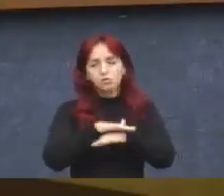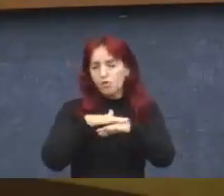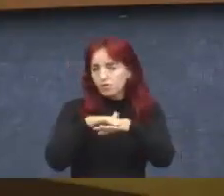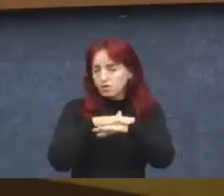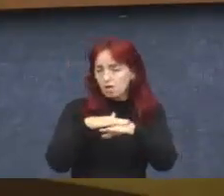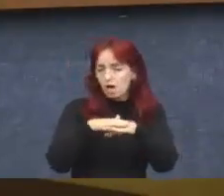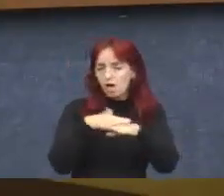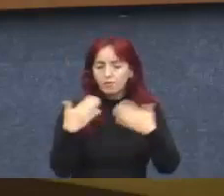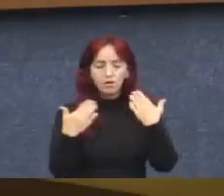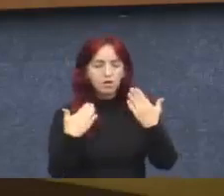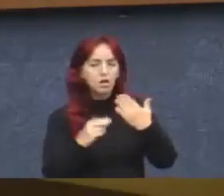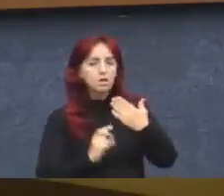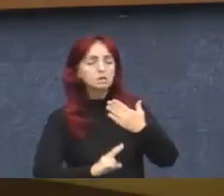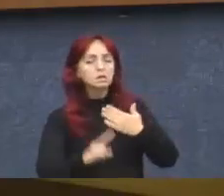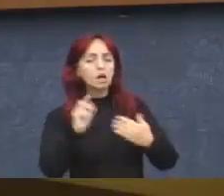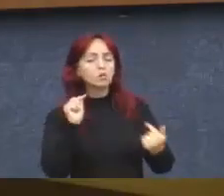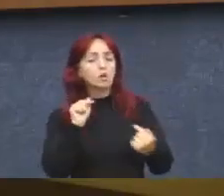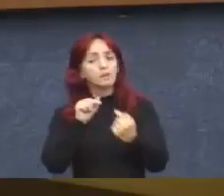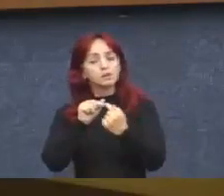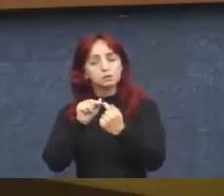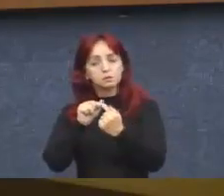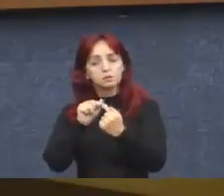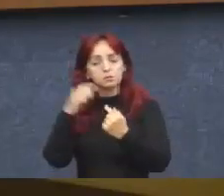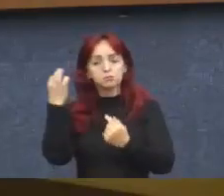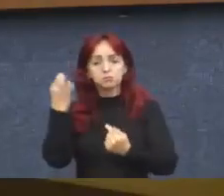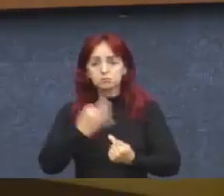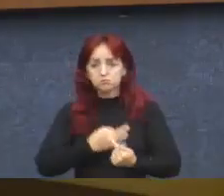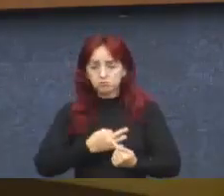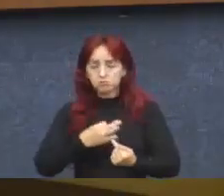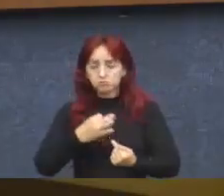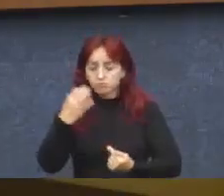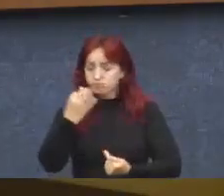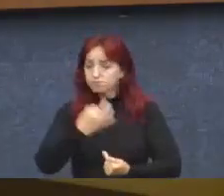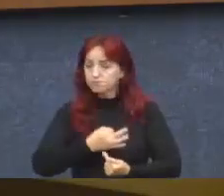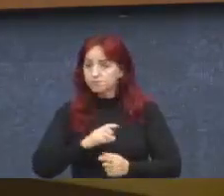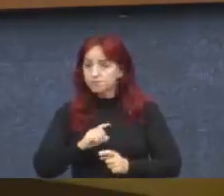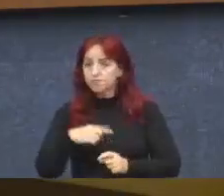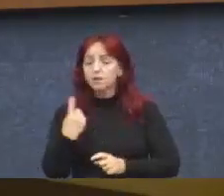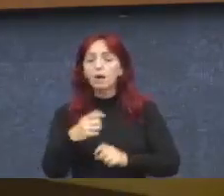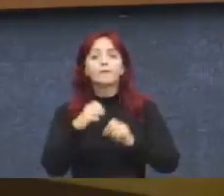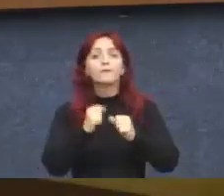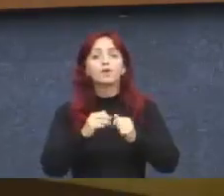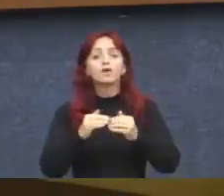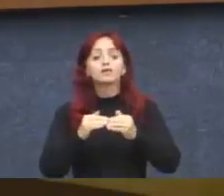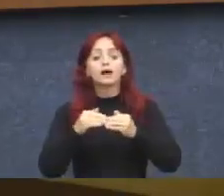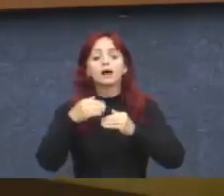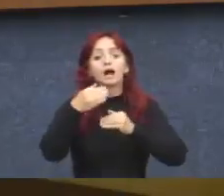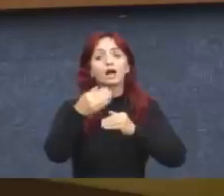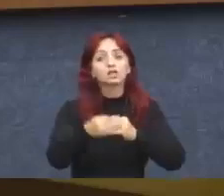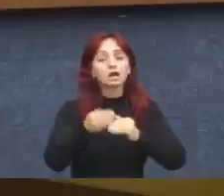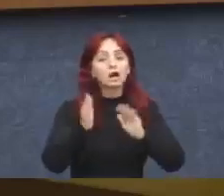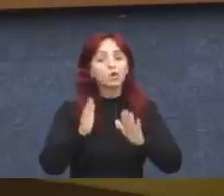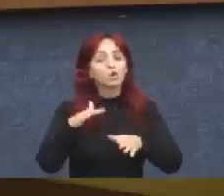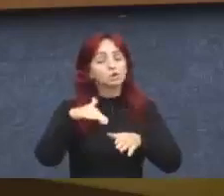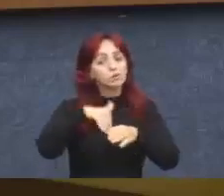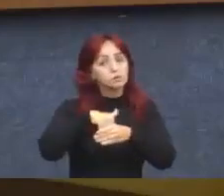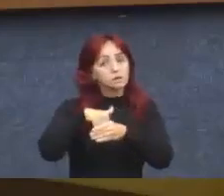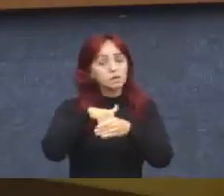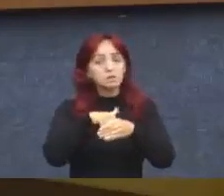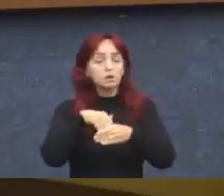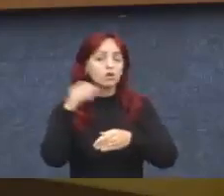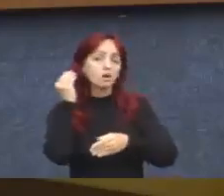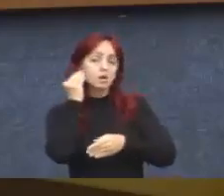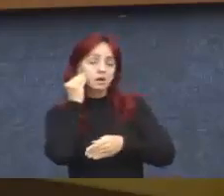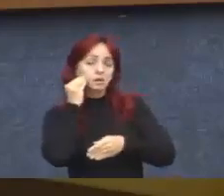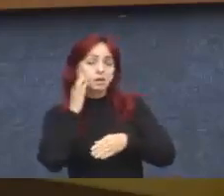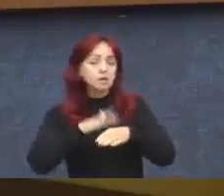muita objetividade e honestidade, para que a gente possa adiar hoje essa votação e tentar seguir